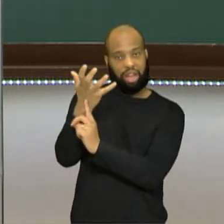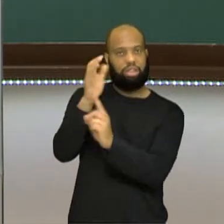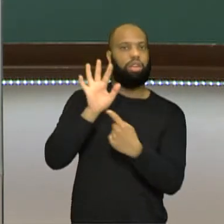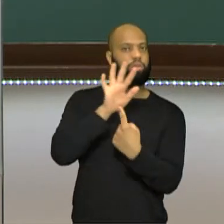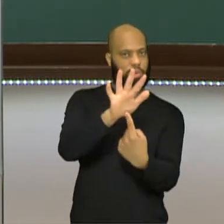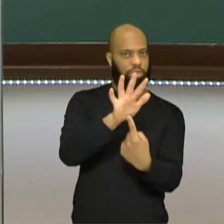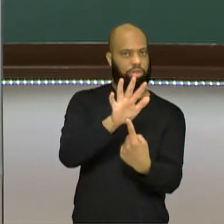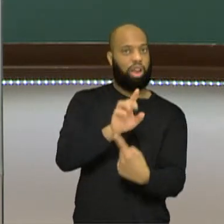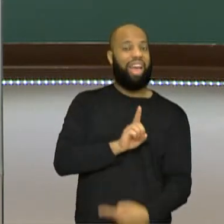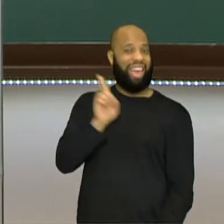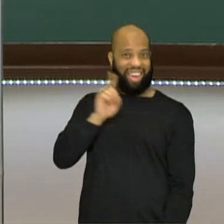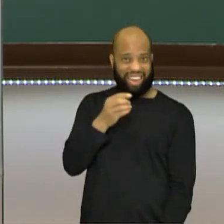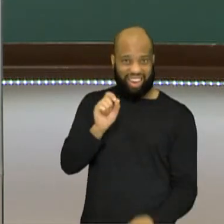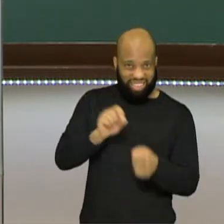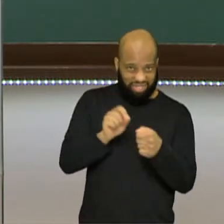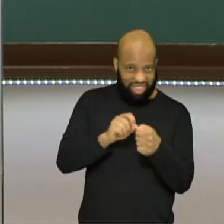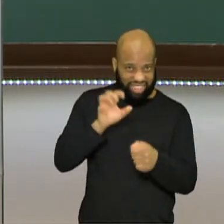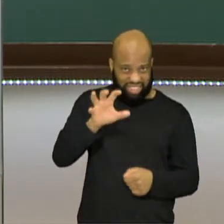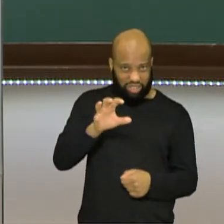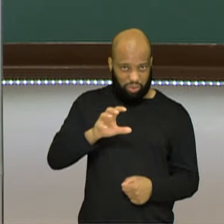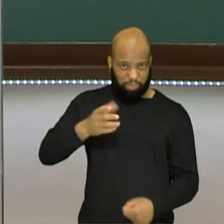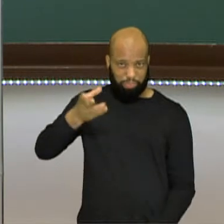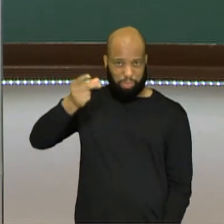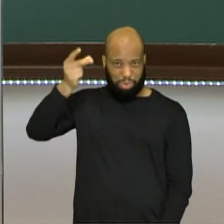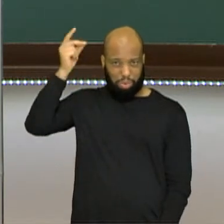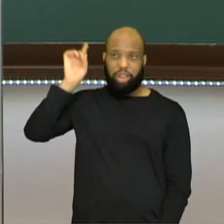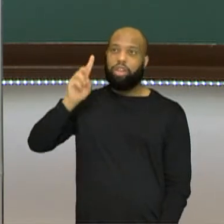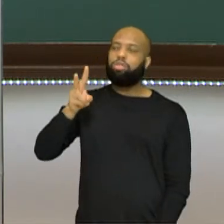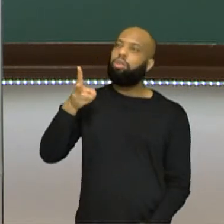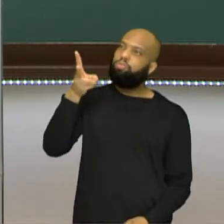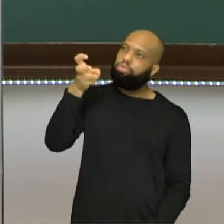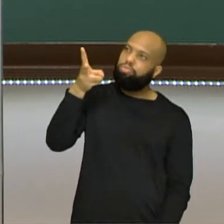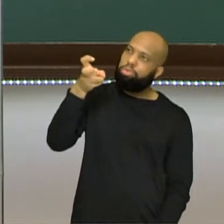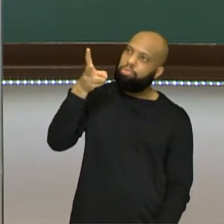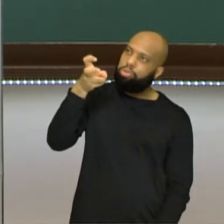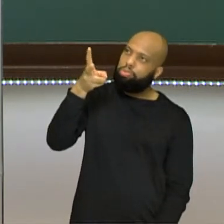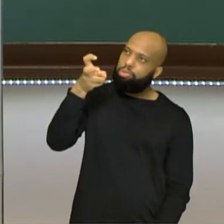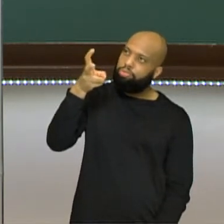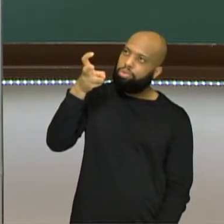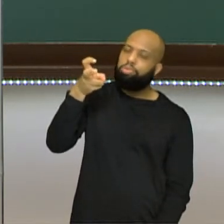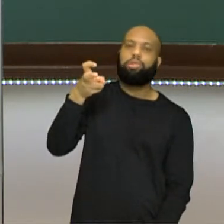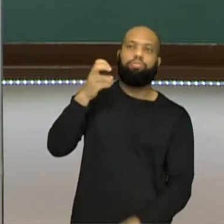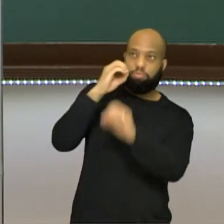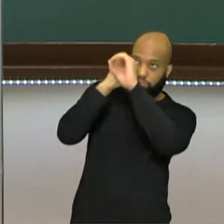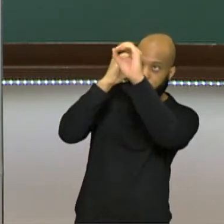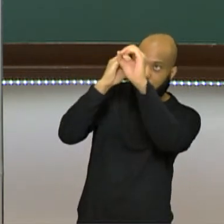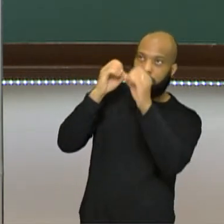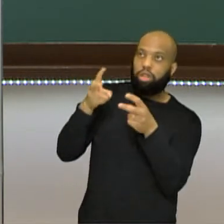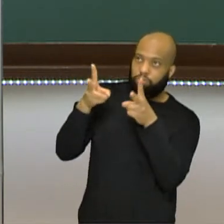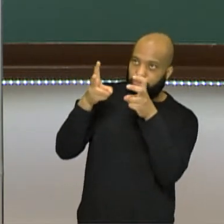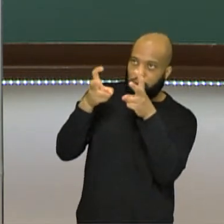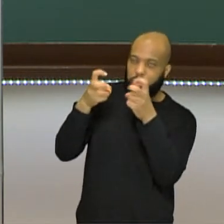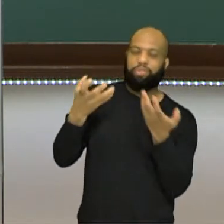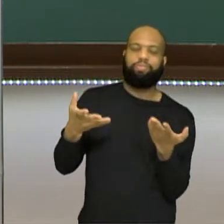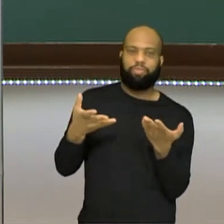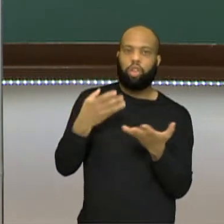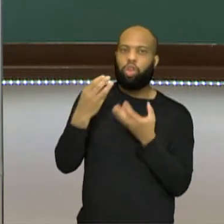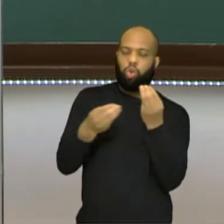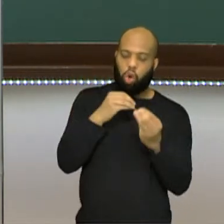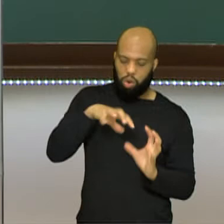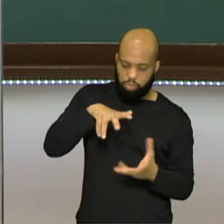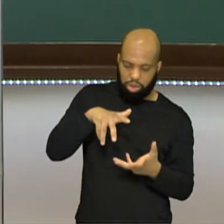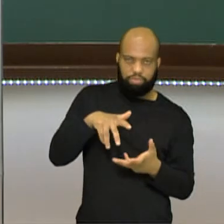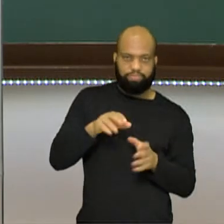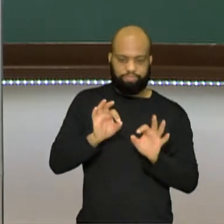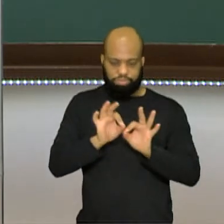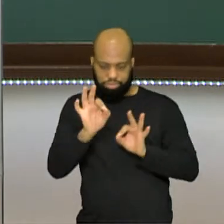percebam, Copérnico fez isso, né, só observando o céu, calculando exatamente qual que seria o tamanho das